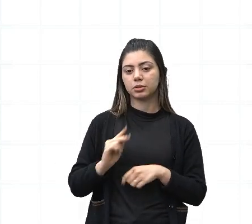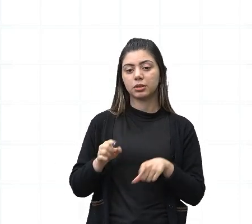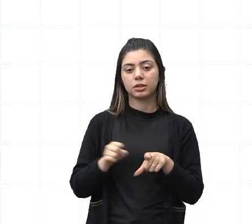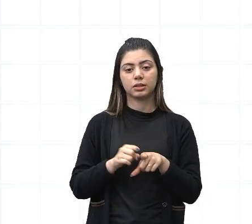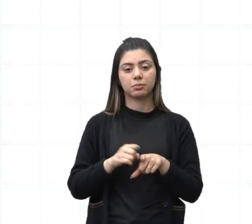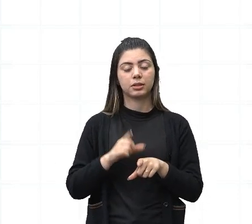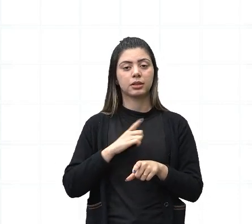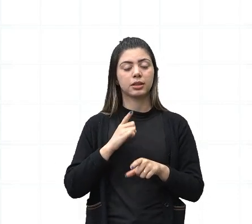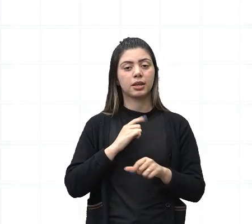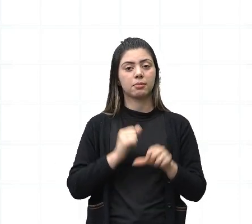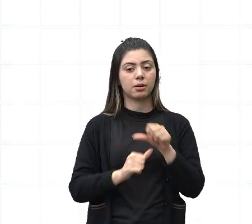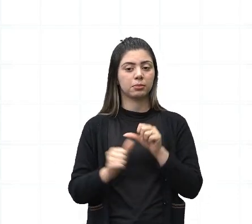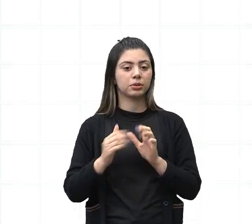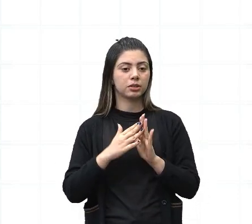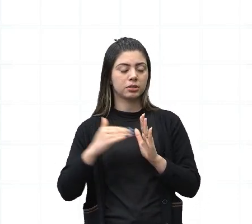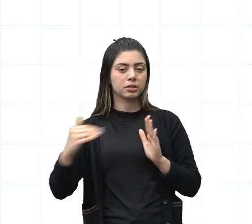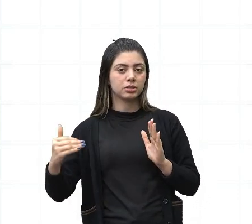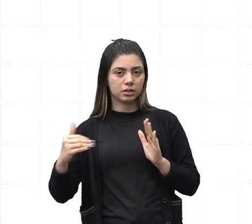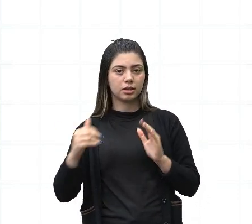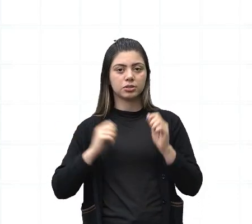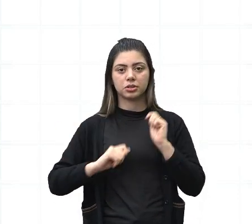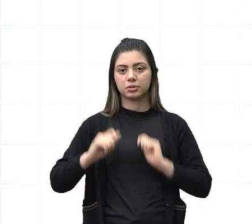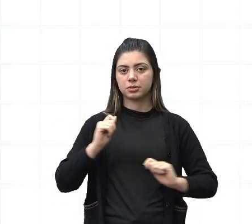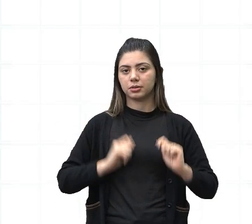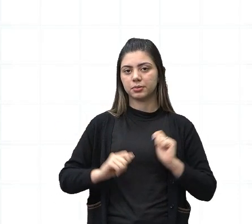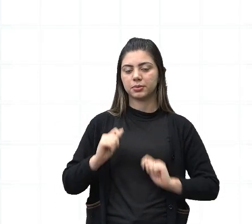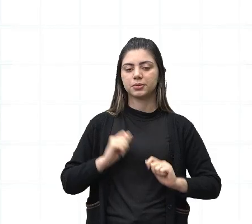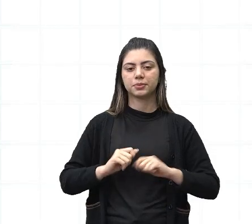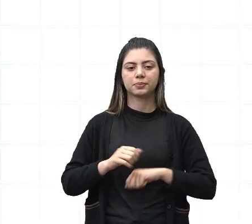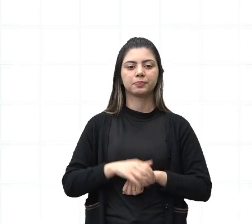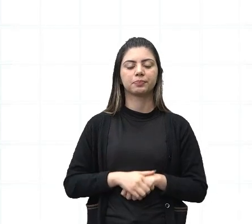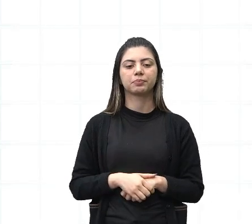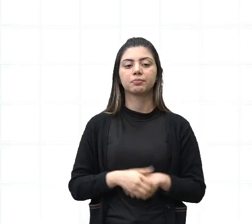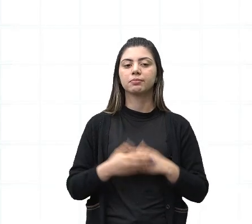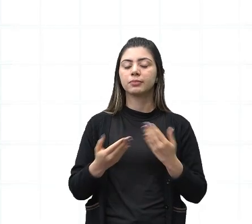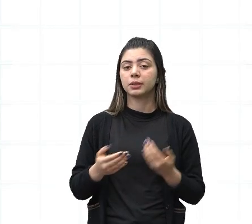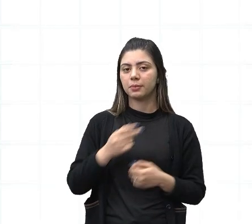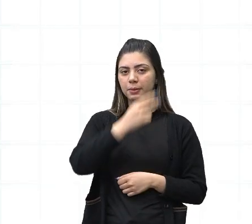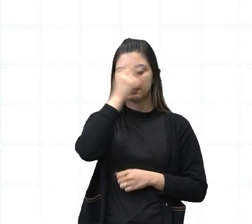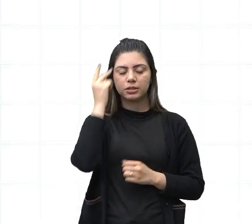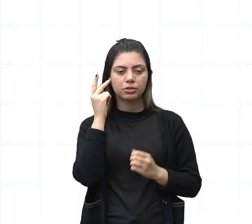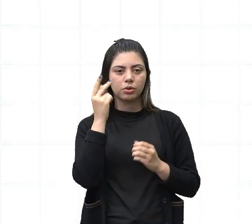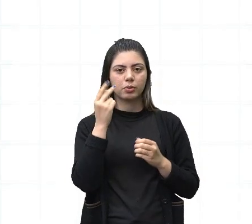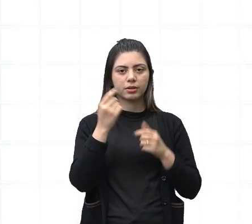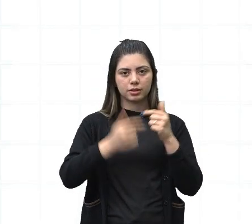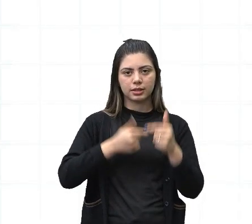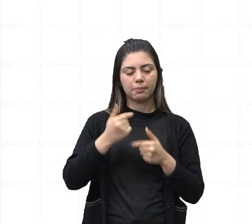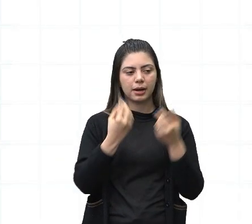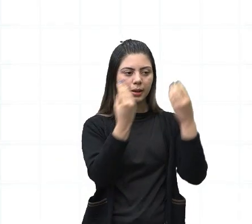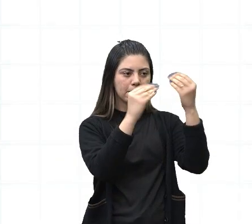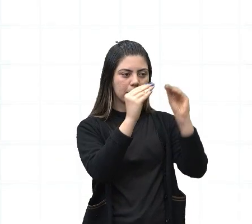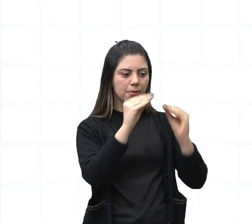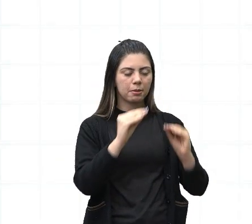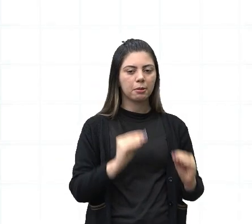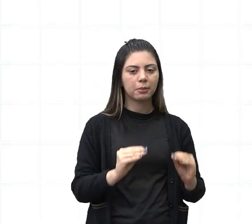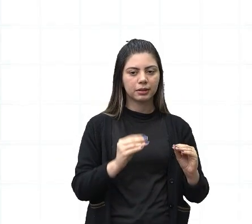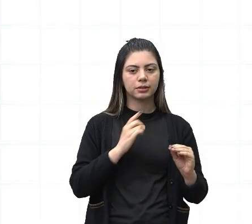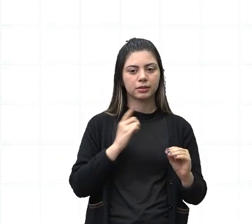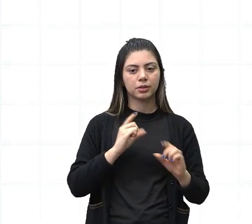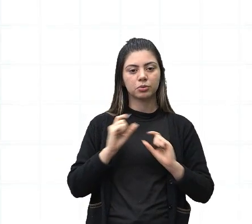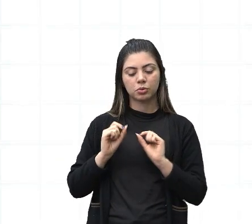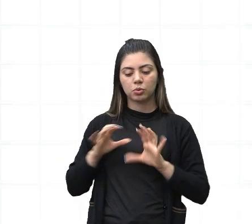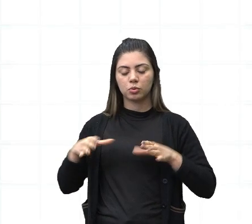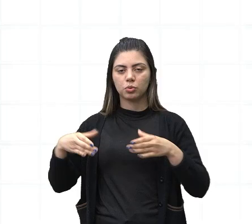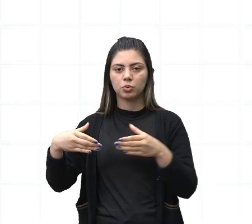transformação estética dos atores. O maquiador atua junto com toda a